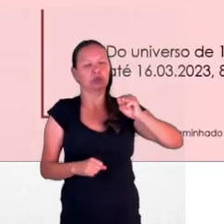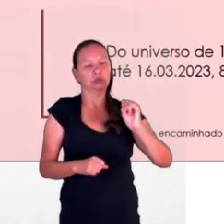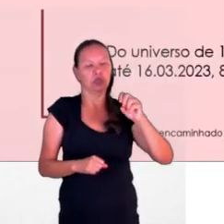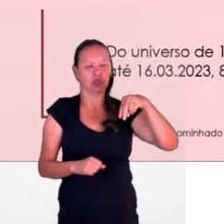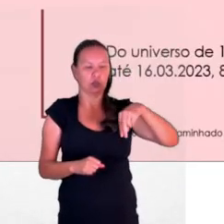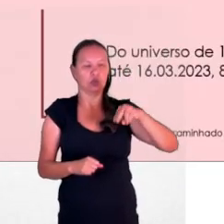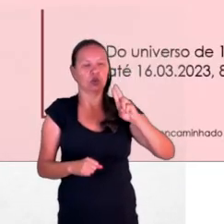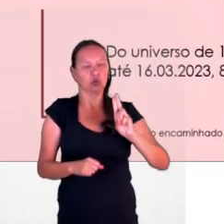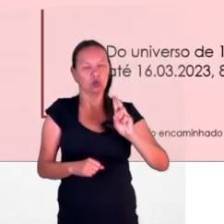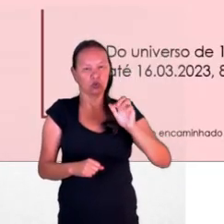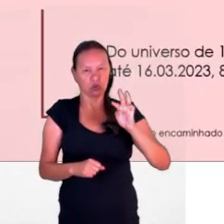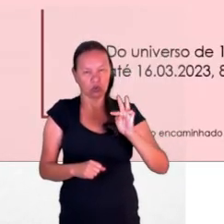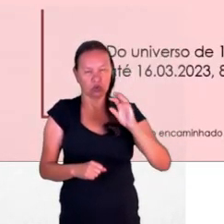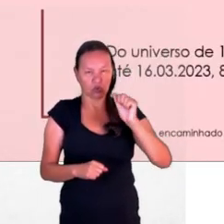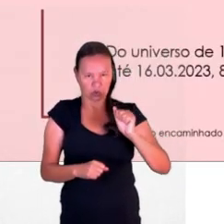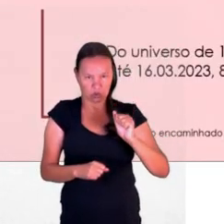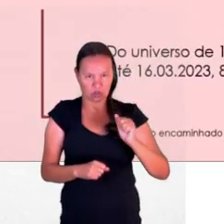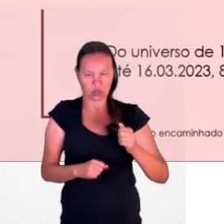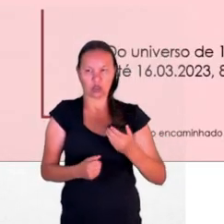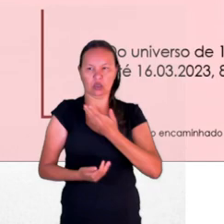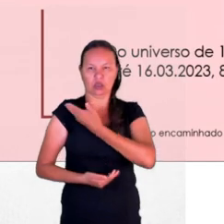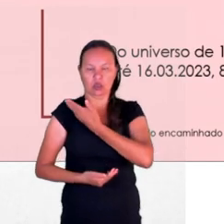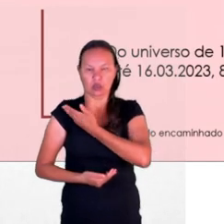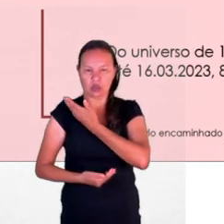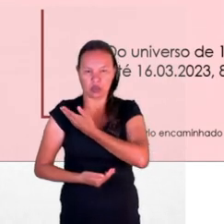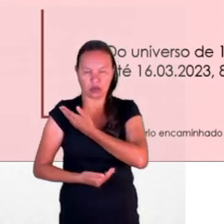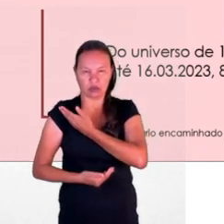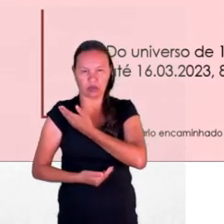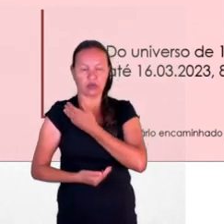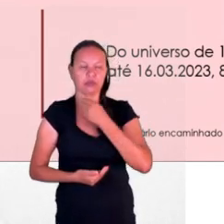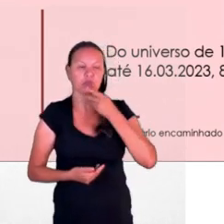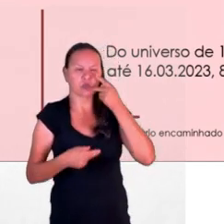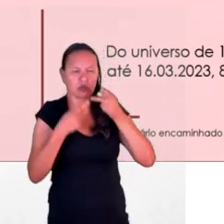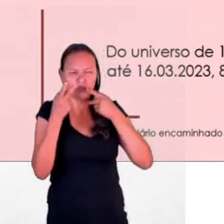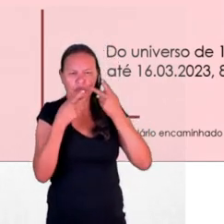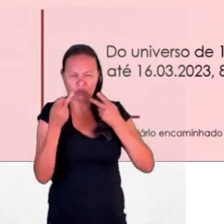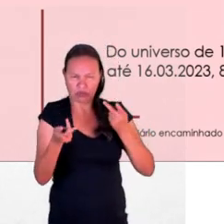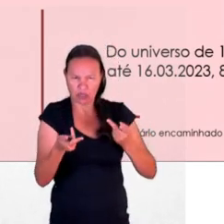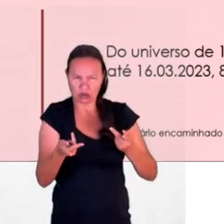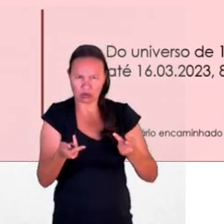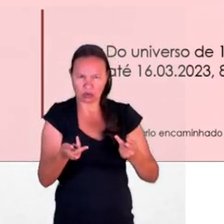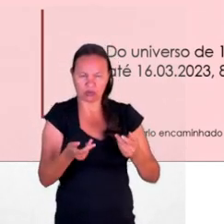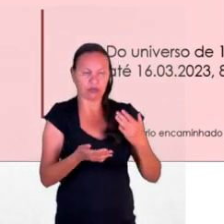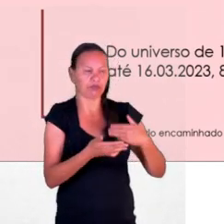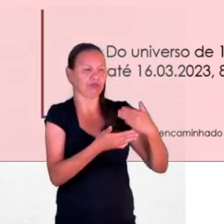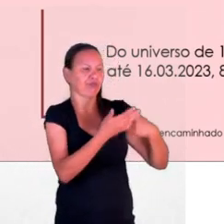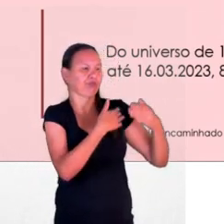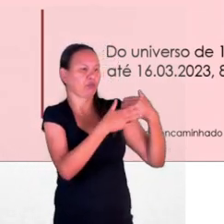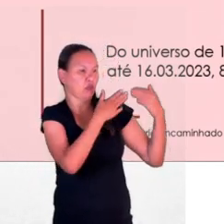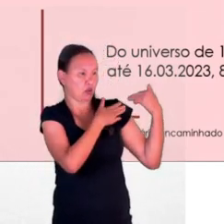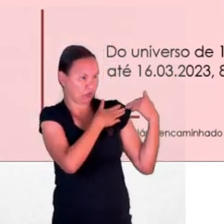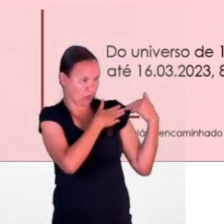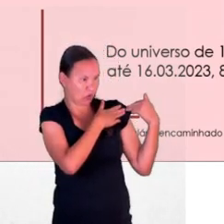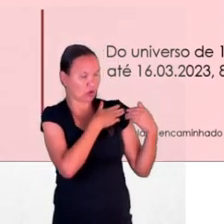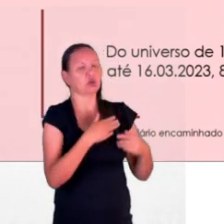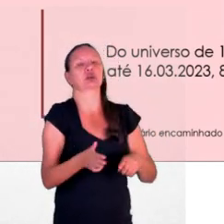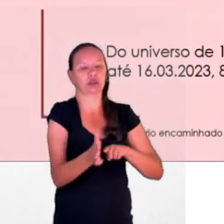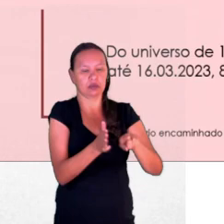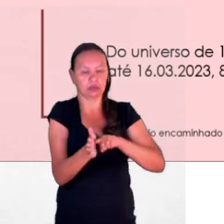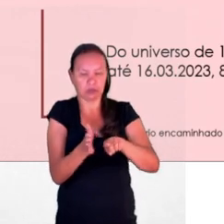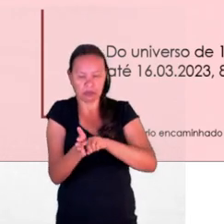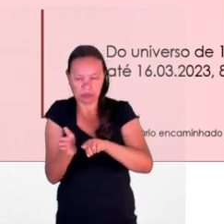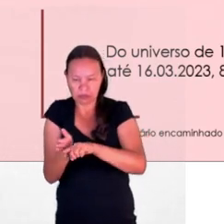colegas para subsidiar Dios e quando eu falo dessa inércia após eh consulta que fizemos né com